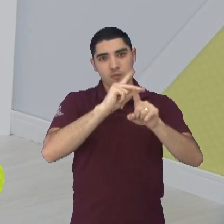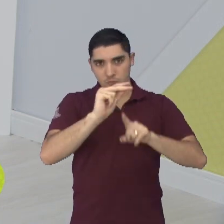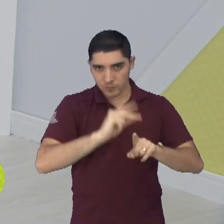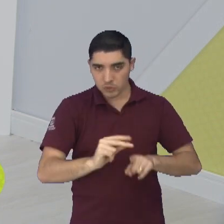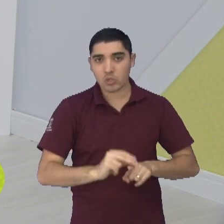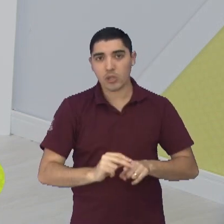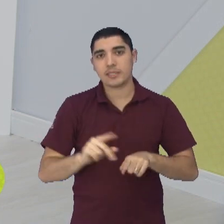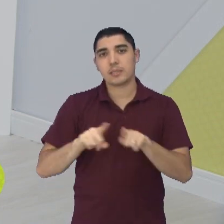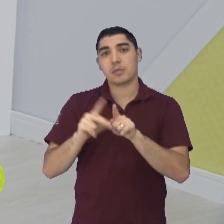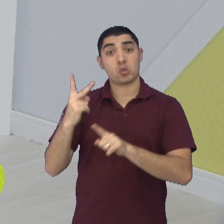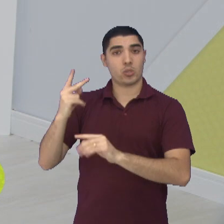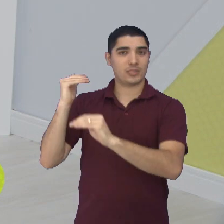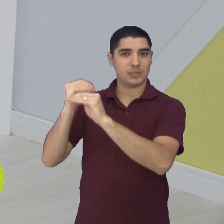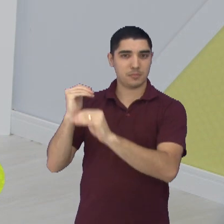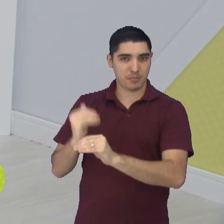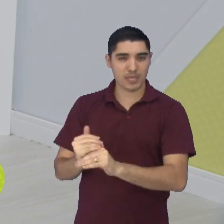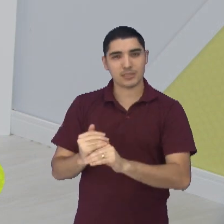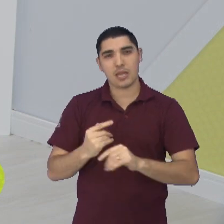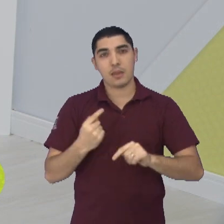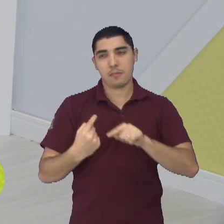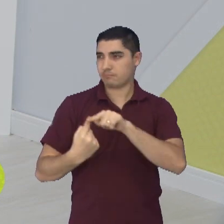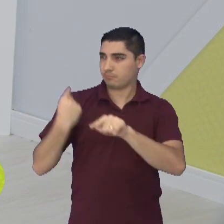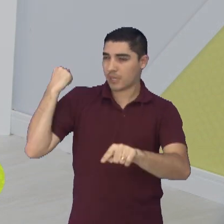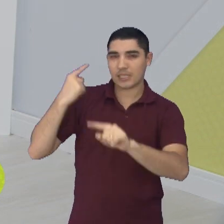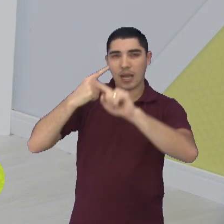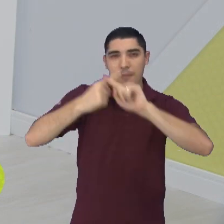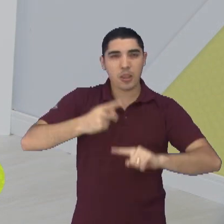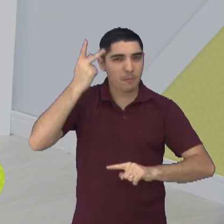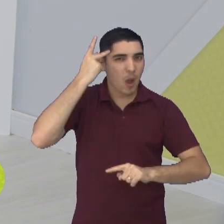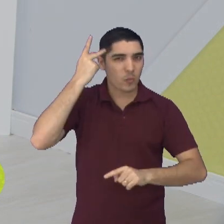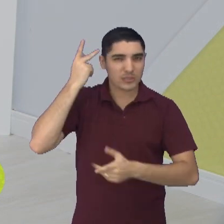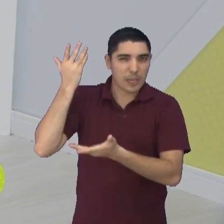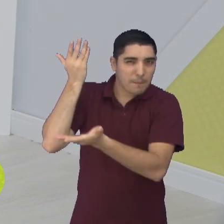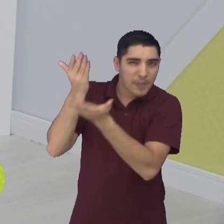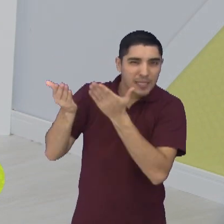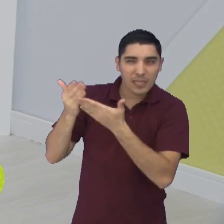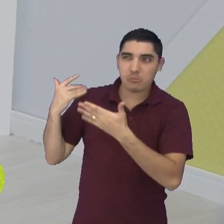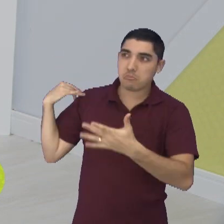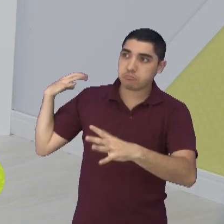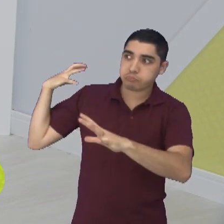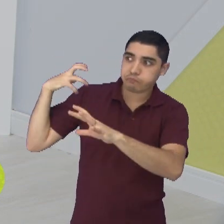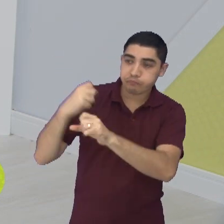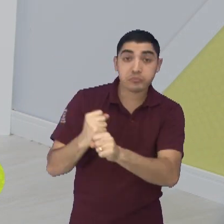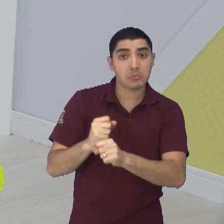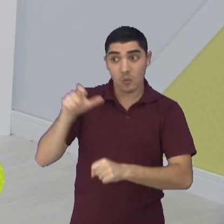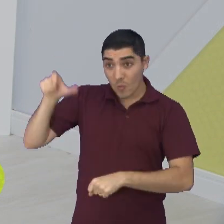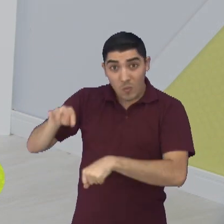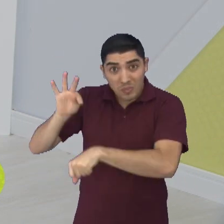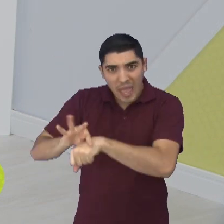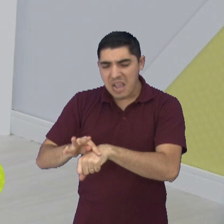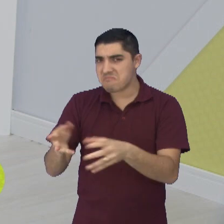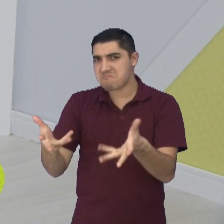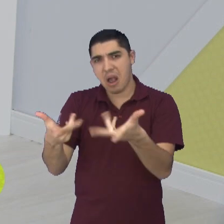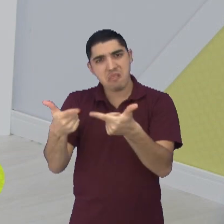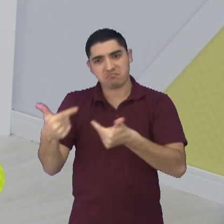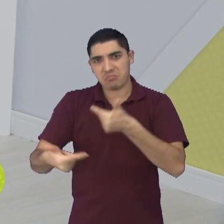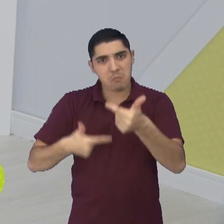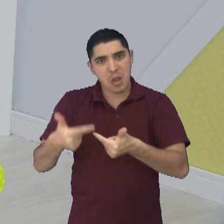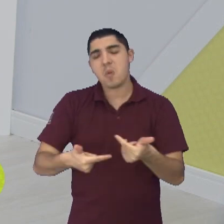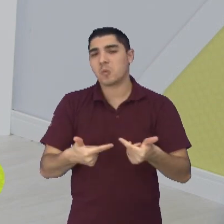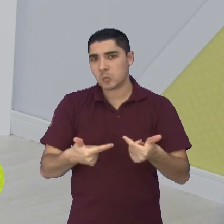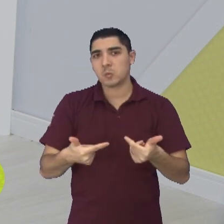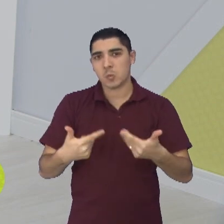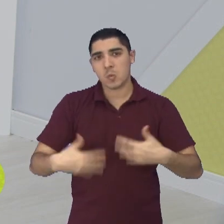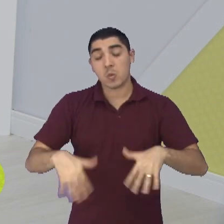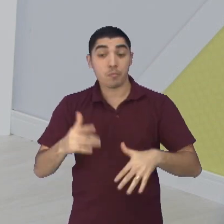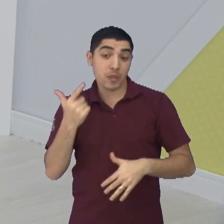cá, desde o Paulista, onde perdeu a última, de lá para cá, tem esses números aí, realmente Ricardo Costa fazendo um trabalho sensacional. Vamos dar uma olhadinha aqui como é